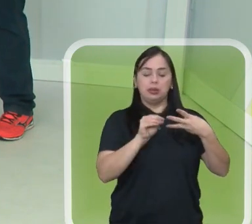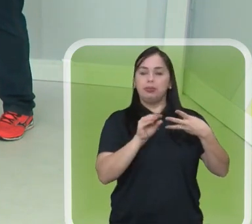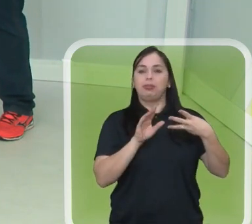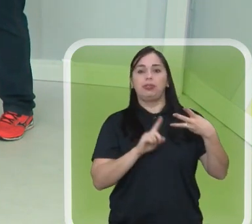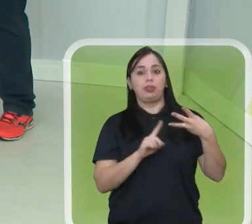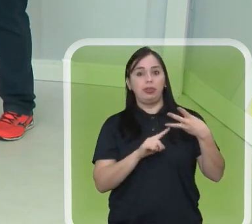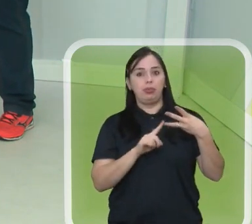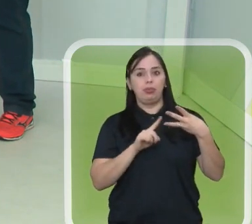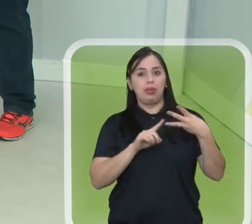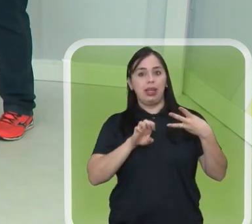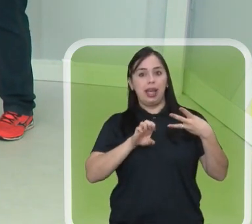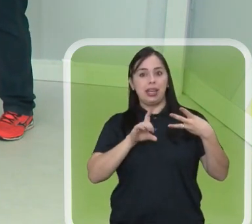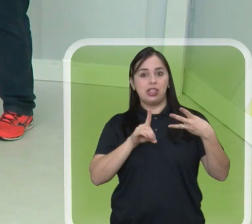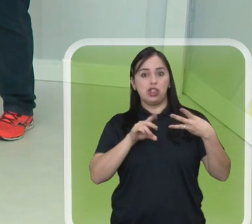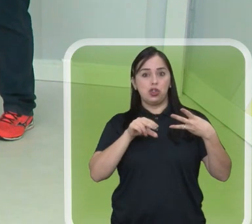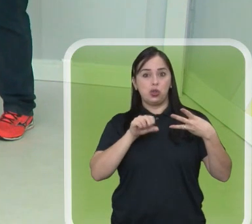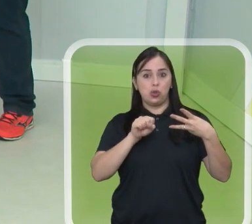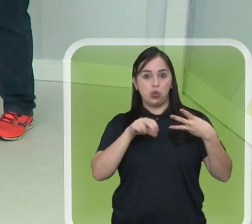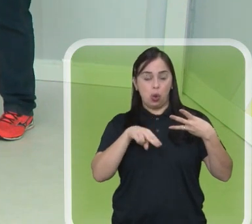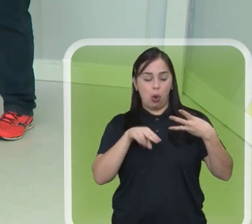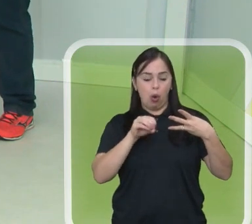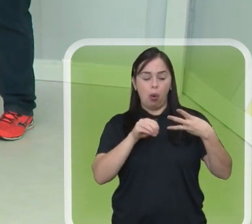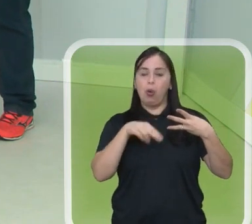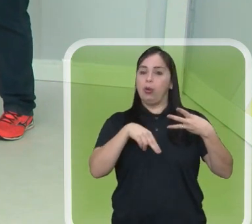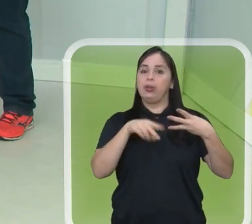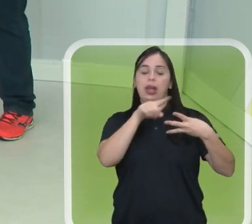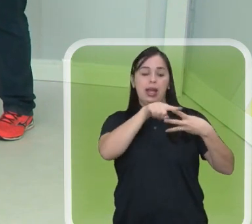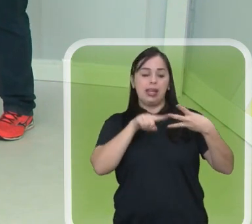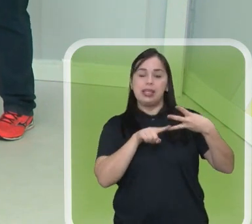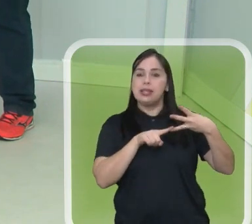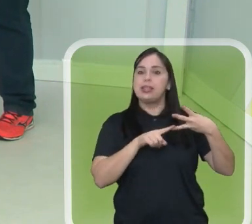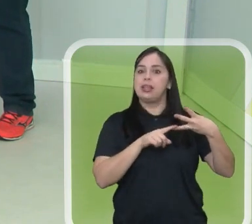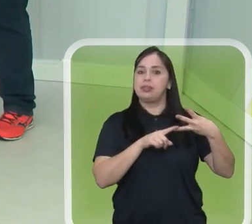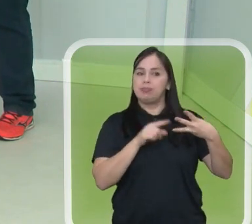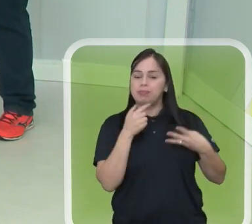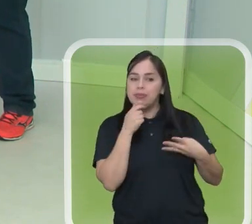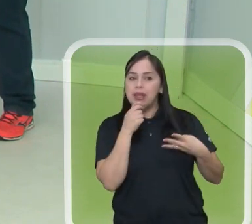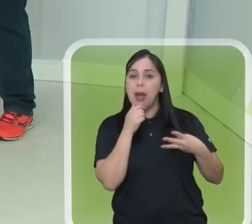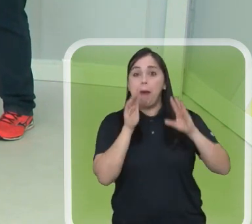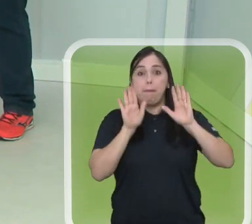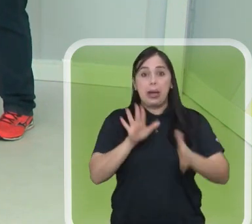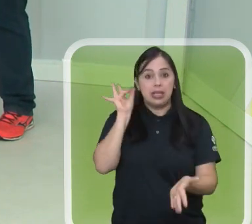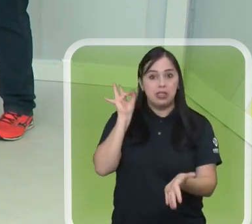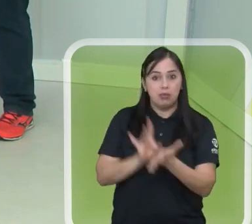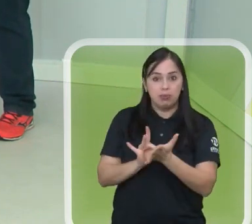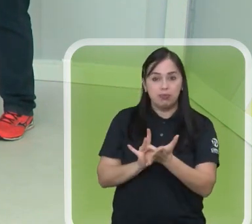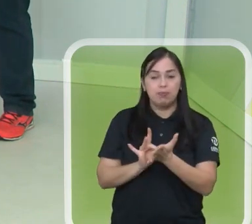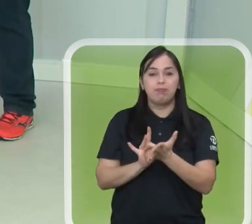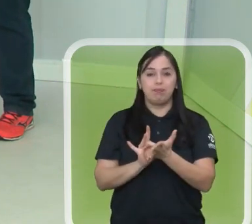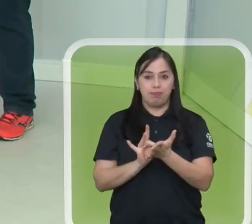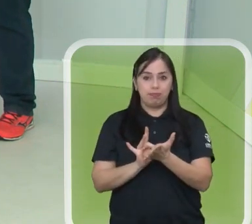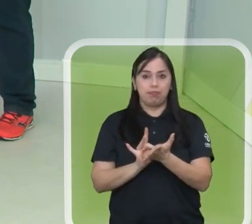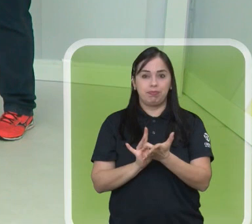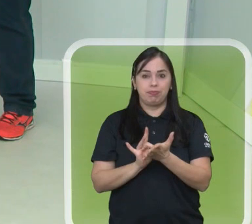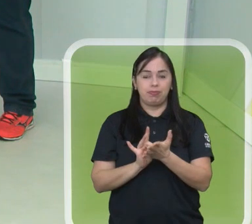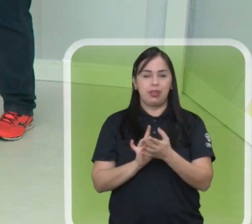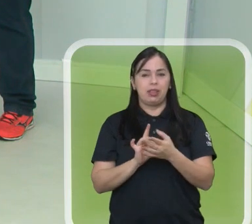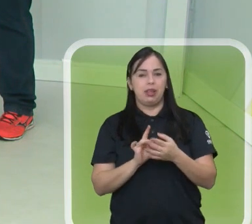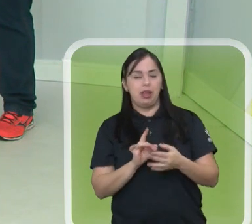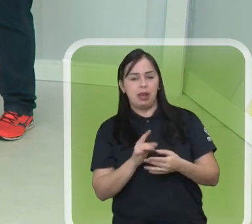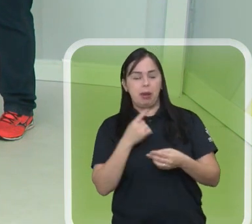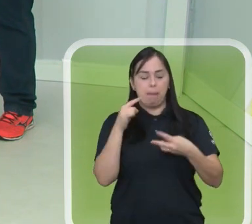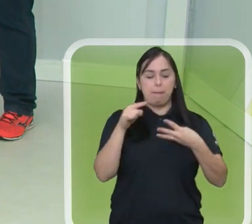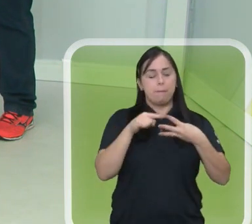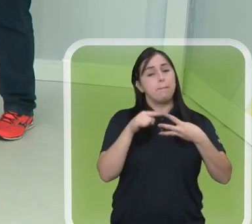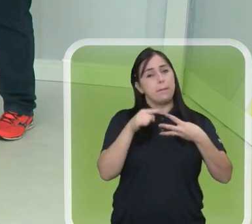o Edson Vieira, né, estava esses 3, né? Mas eu, na verdade, até estava mais para vir o Paulo Roberto,